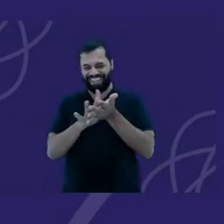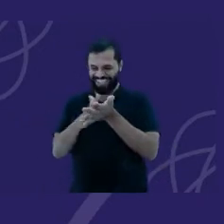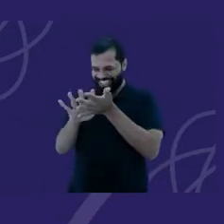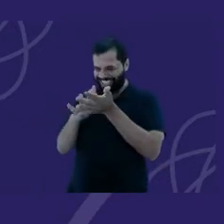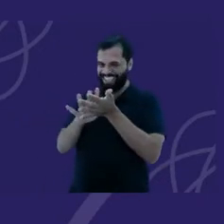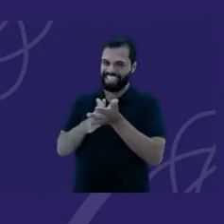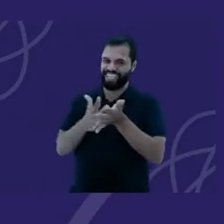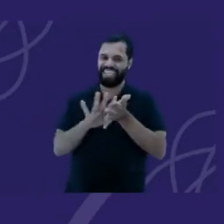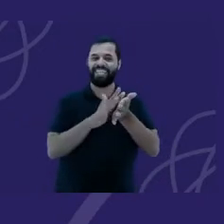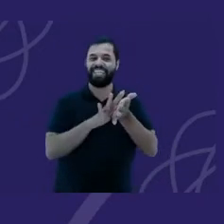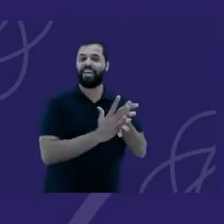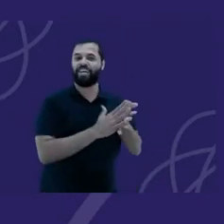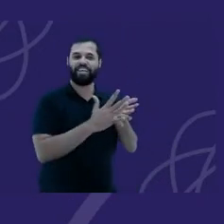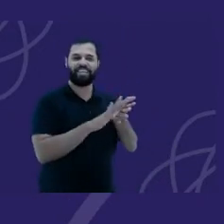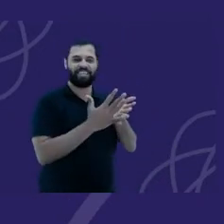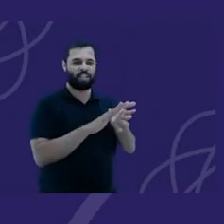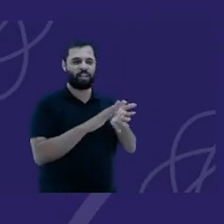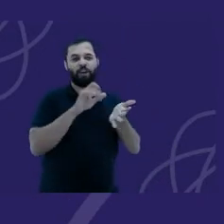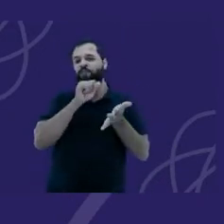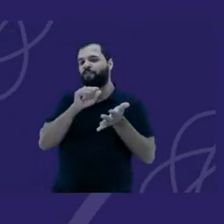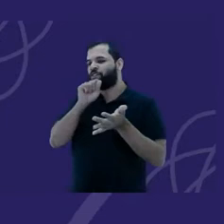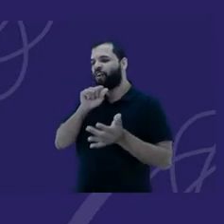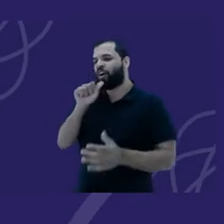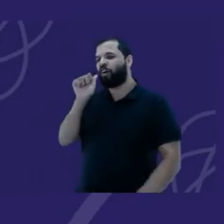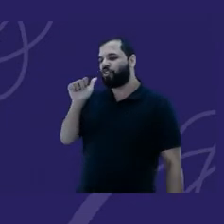Voz Jurema é danada, empoderada ela, hein?